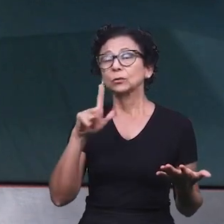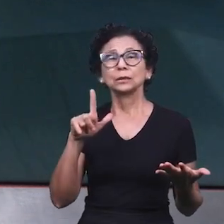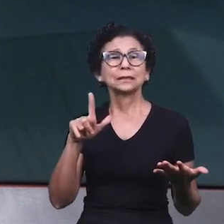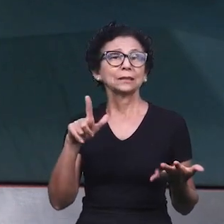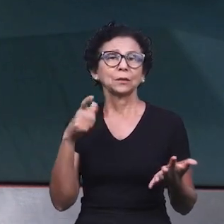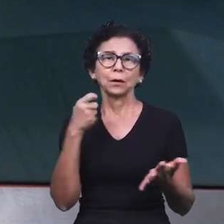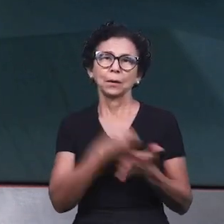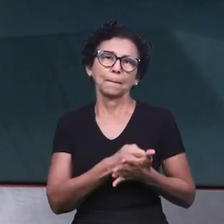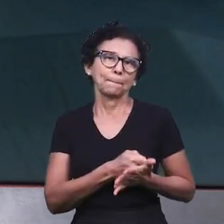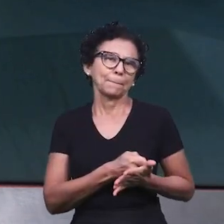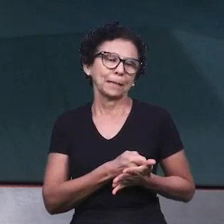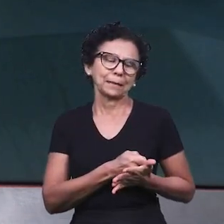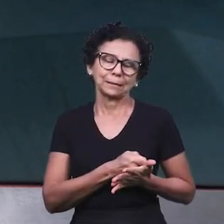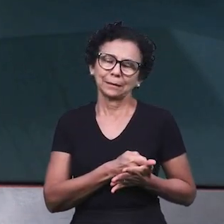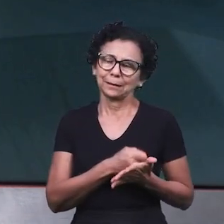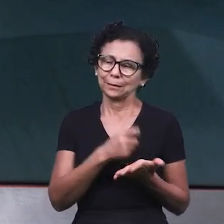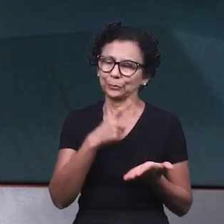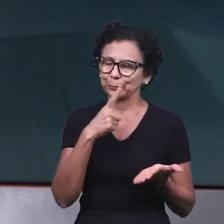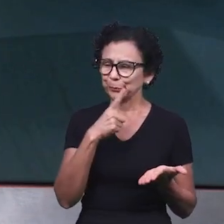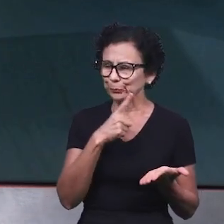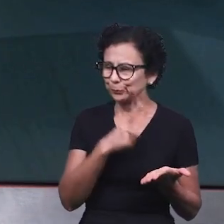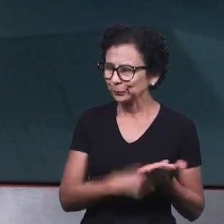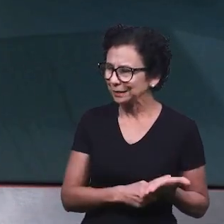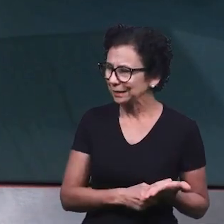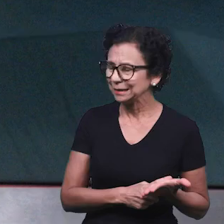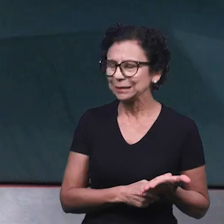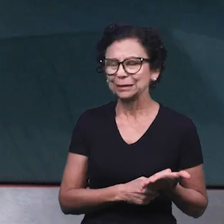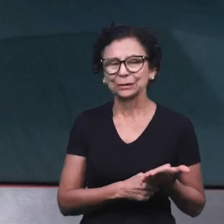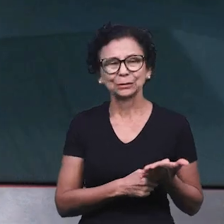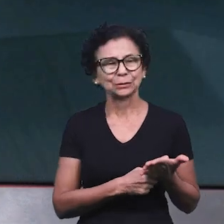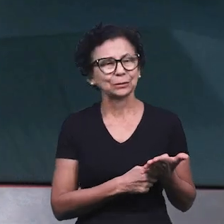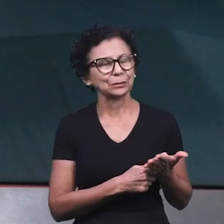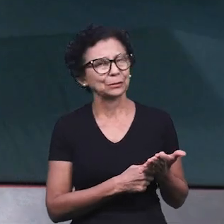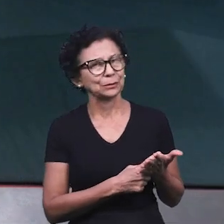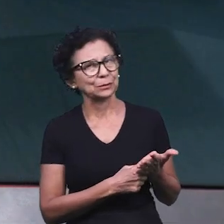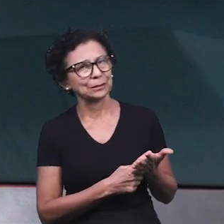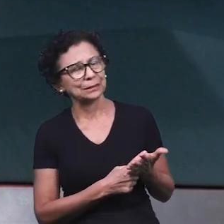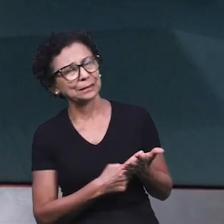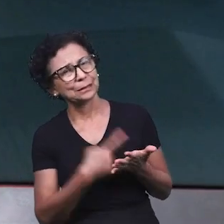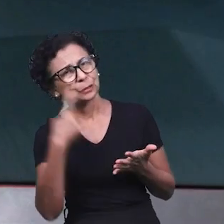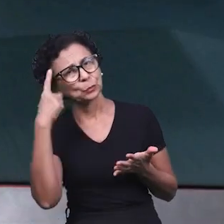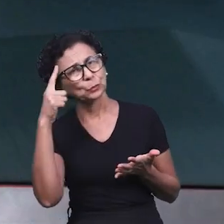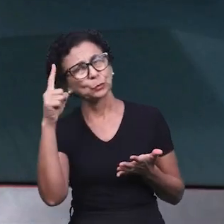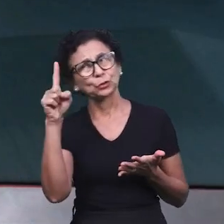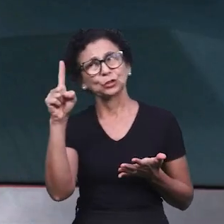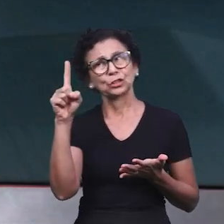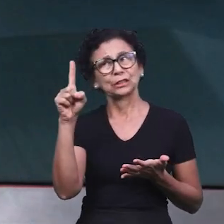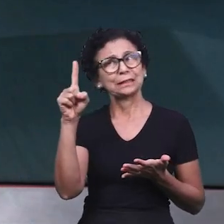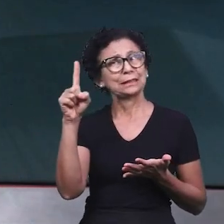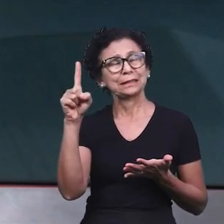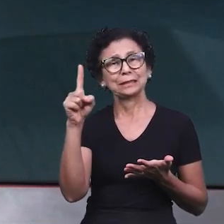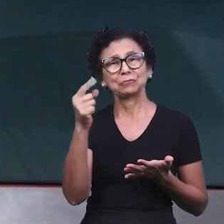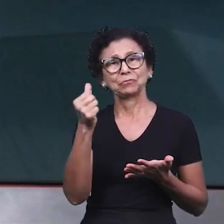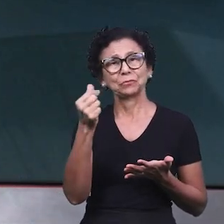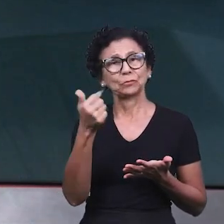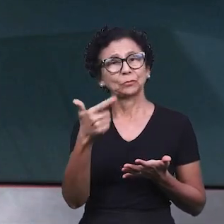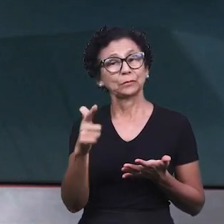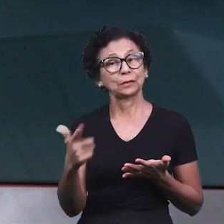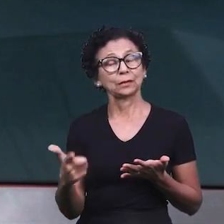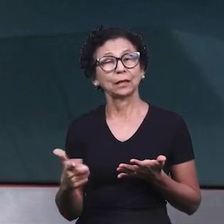Não conseguiu honrar com esse compromisso e não pagou, e passou o primeiro dia,